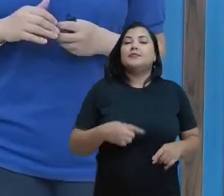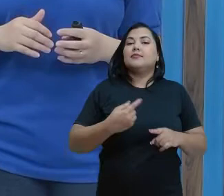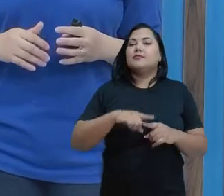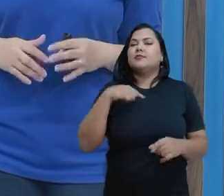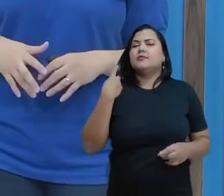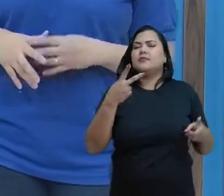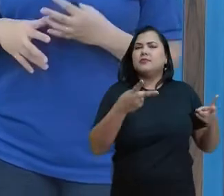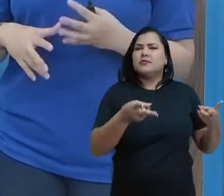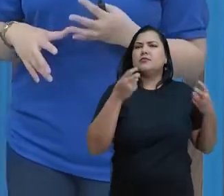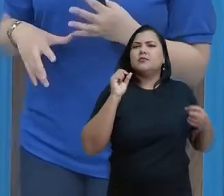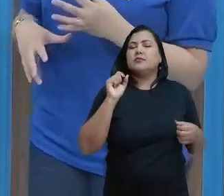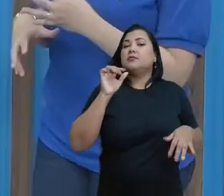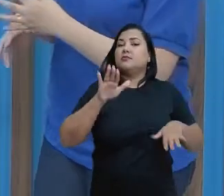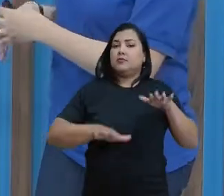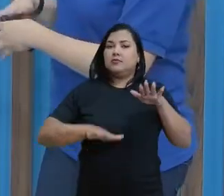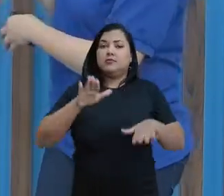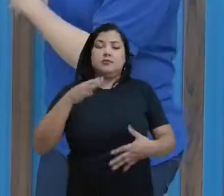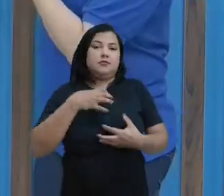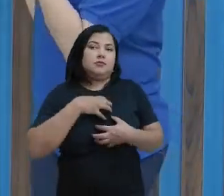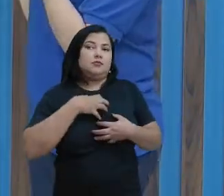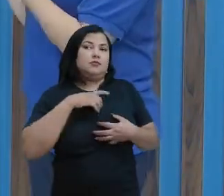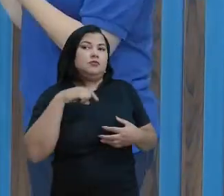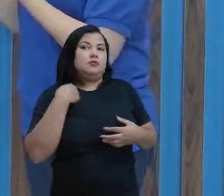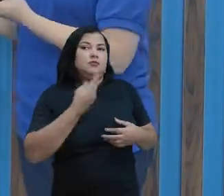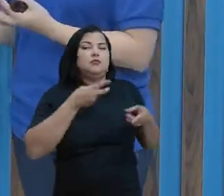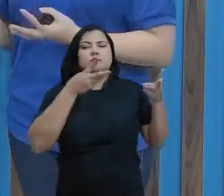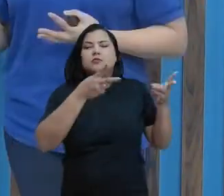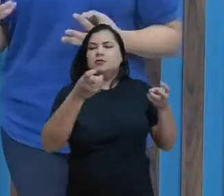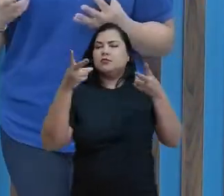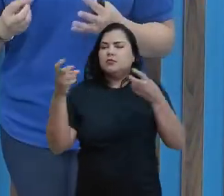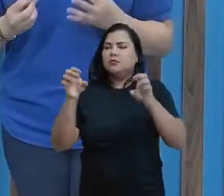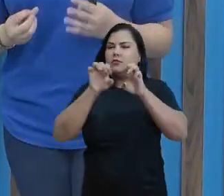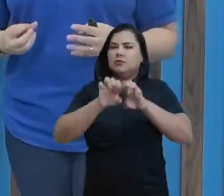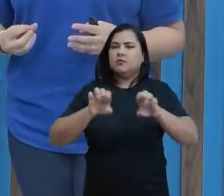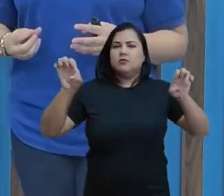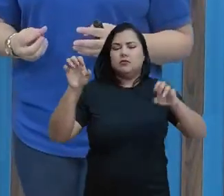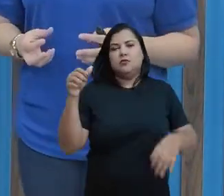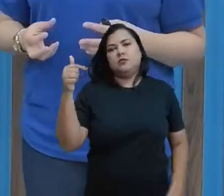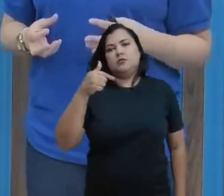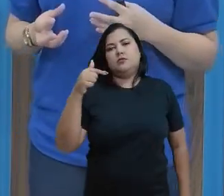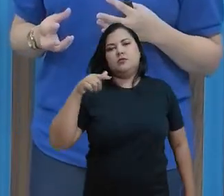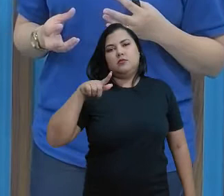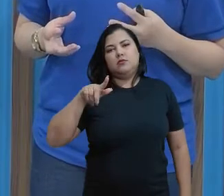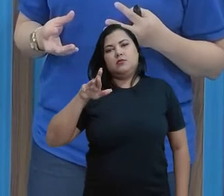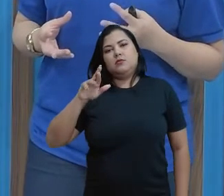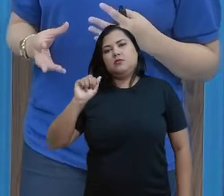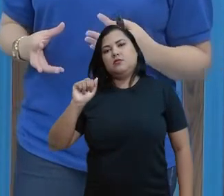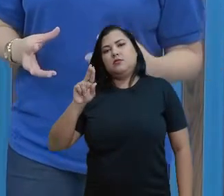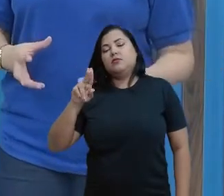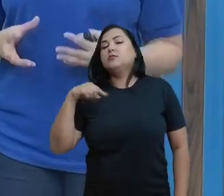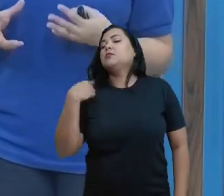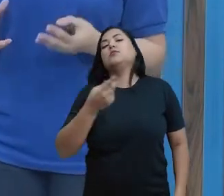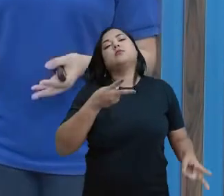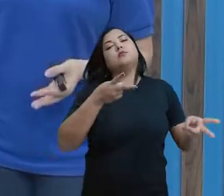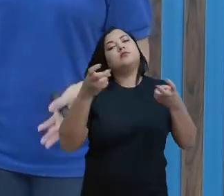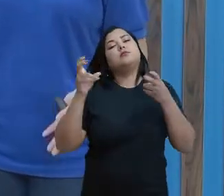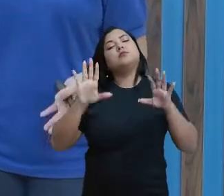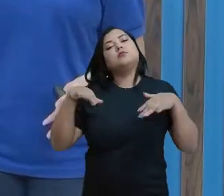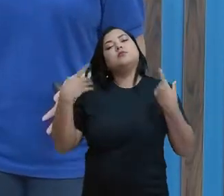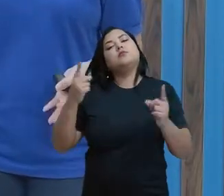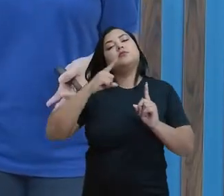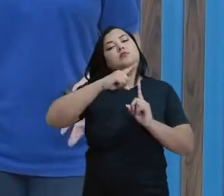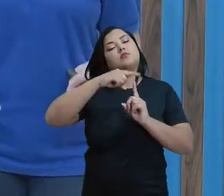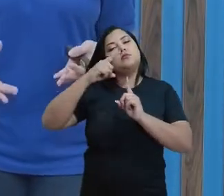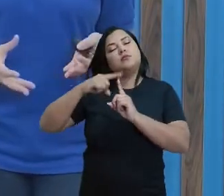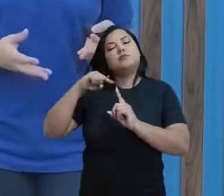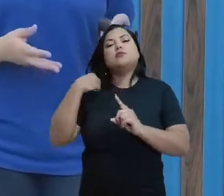observar que, dependendo da maneira como a gente verifica uma equação do segundo grau, a gente vai observar quais são os tipos que a gente